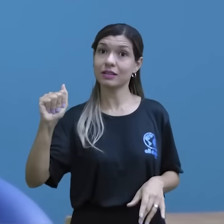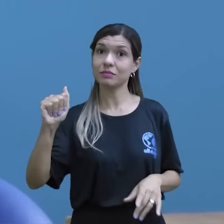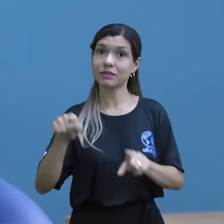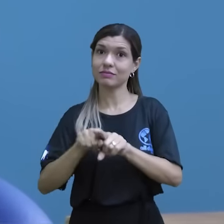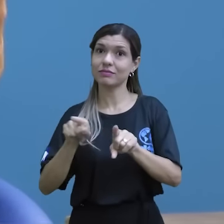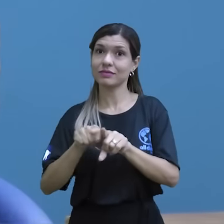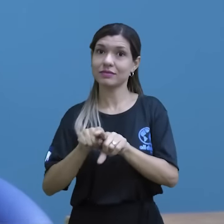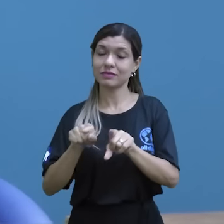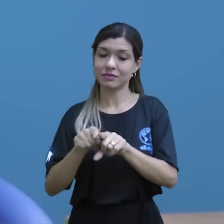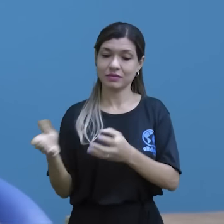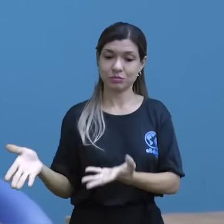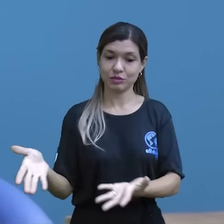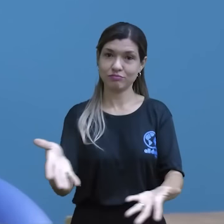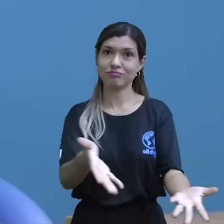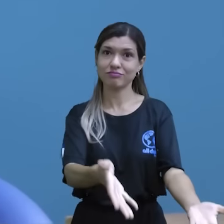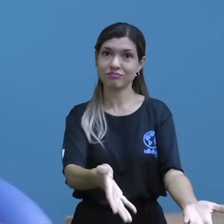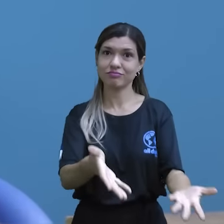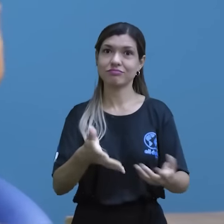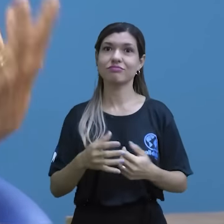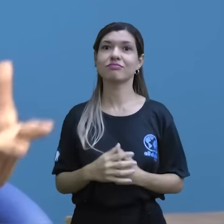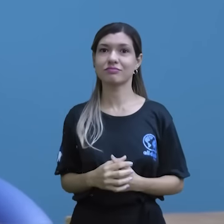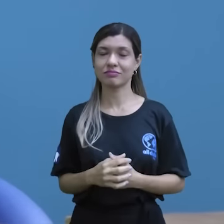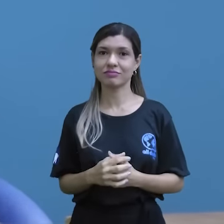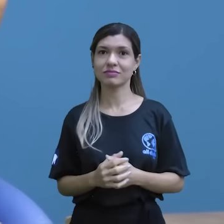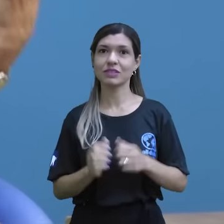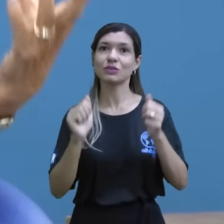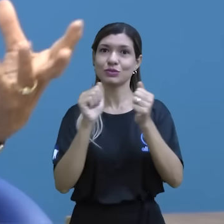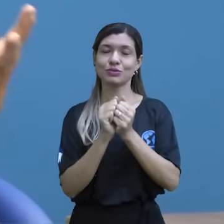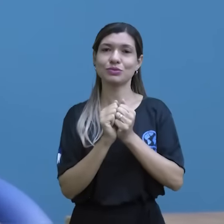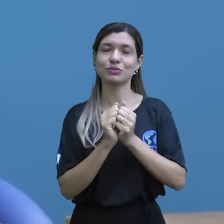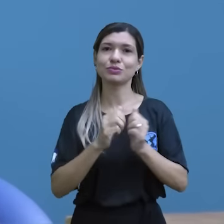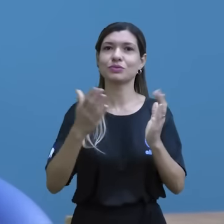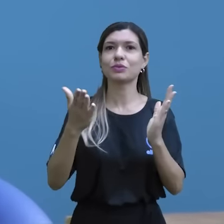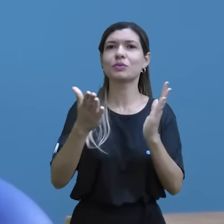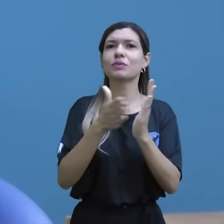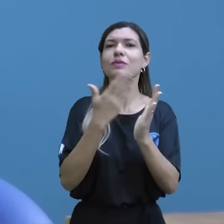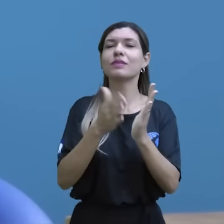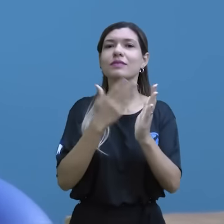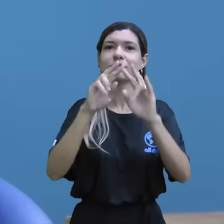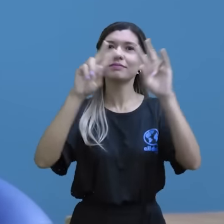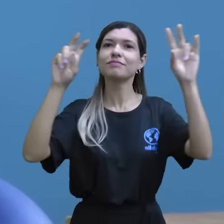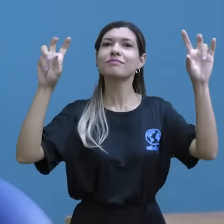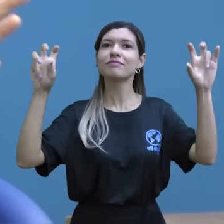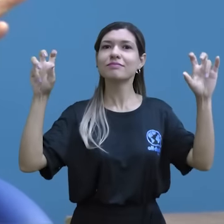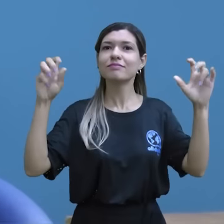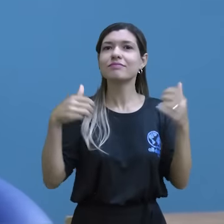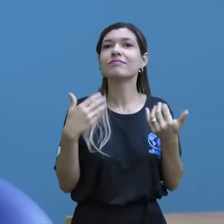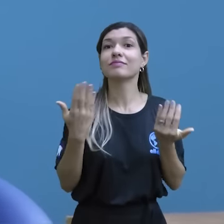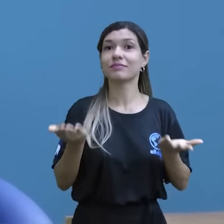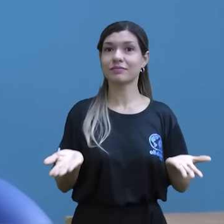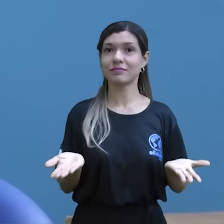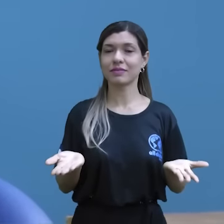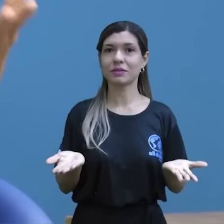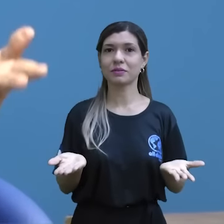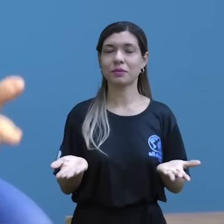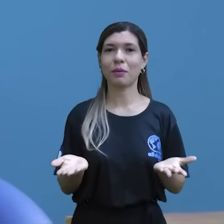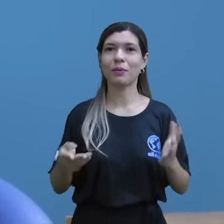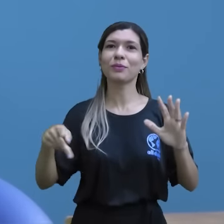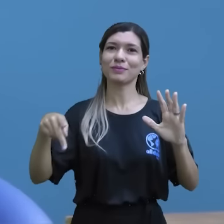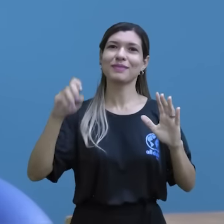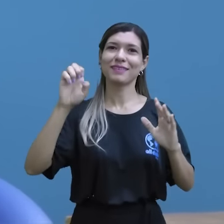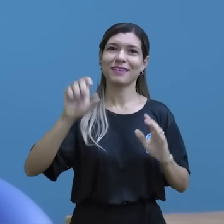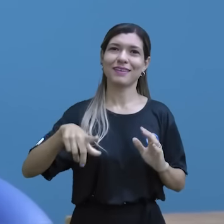Ramos, Lélia Gonzalez, a Beatriz Rezende, foi crescendo muito, e eu fui fazendo